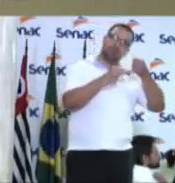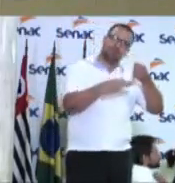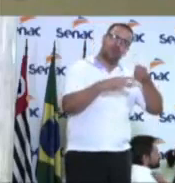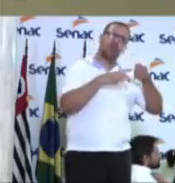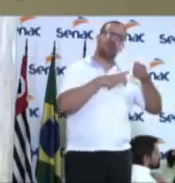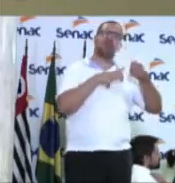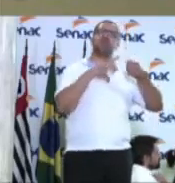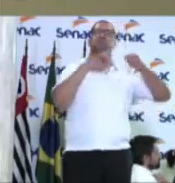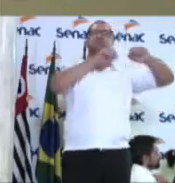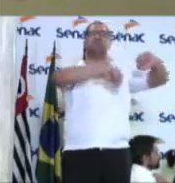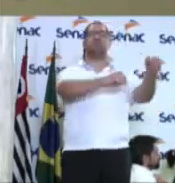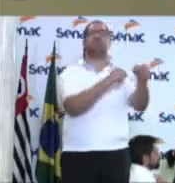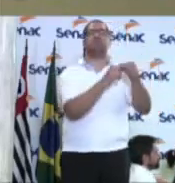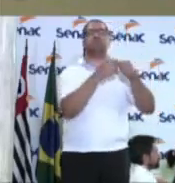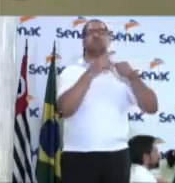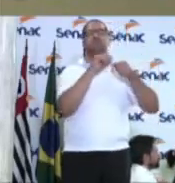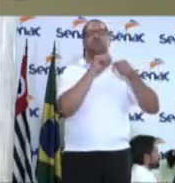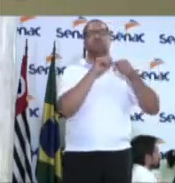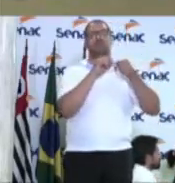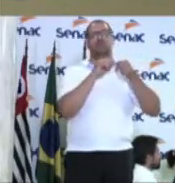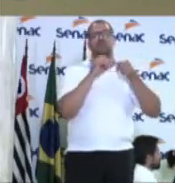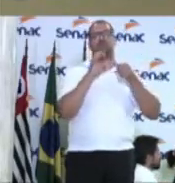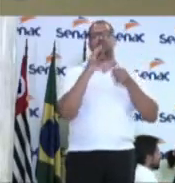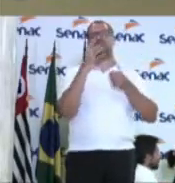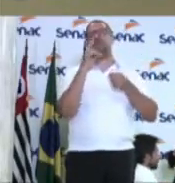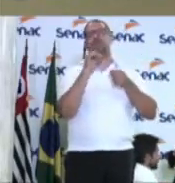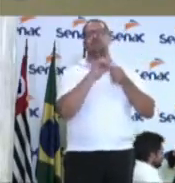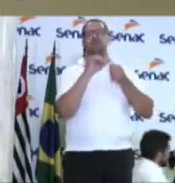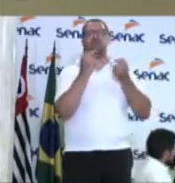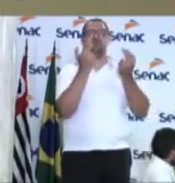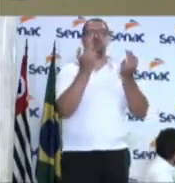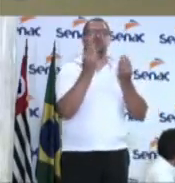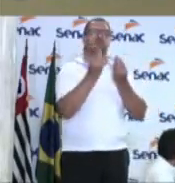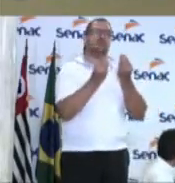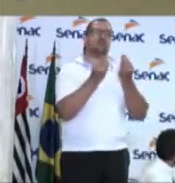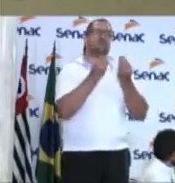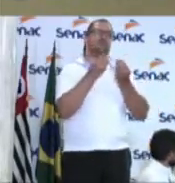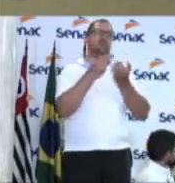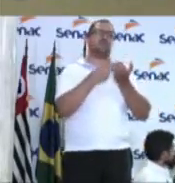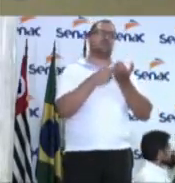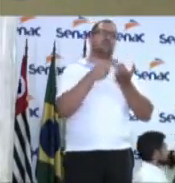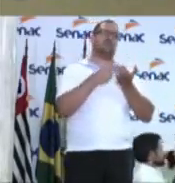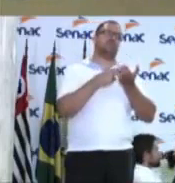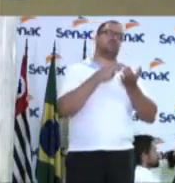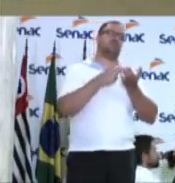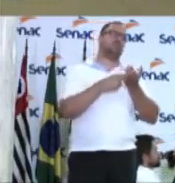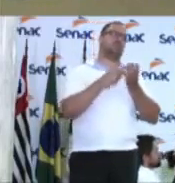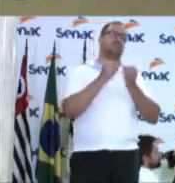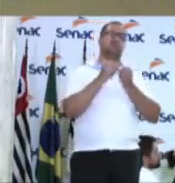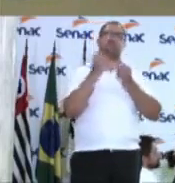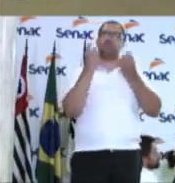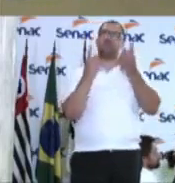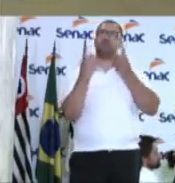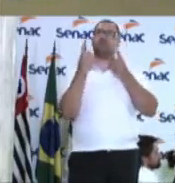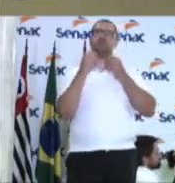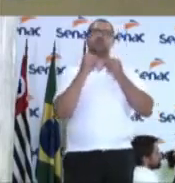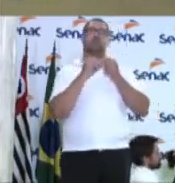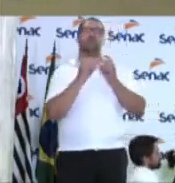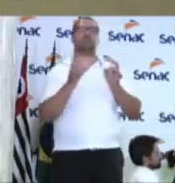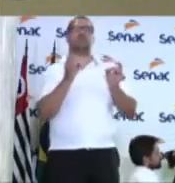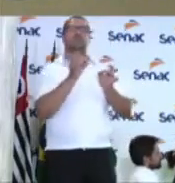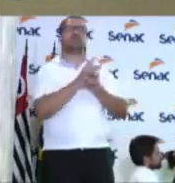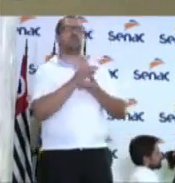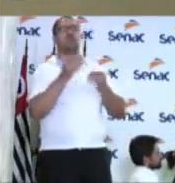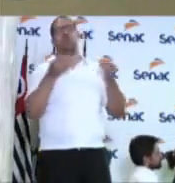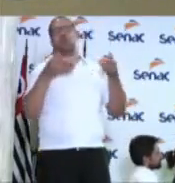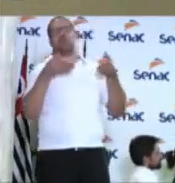de publicidade, quanto de branded content. É como se fosse a mesma coisa. Eles fazem naturalmente, eles não ficam preocupados, vou fazer um branded content